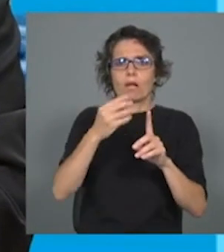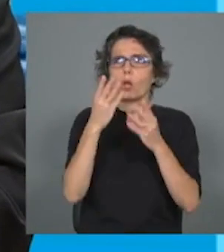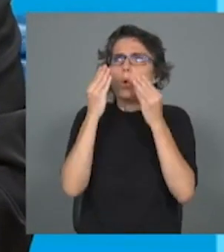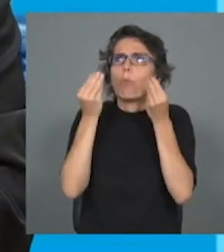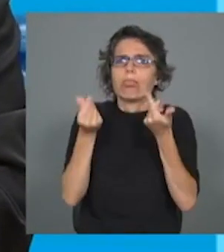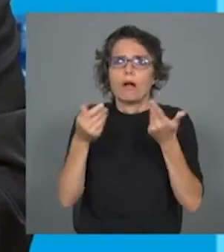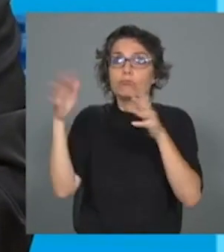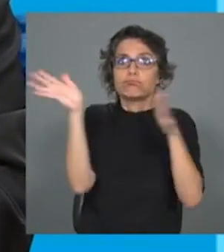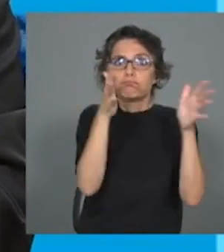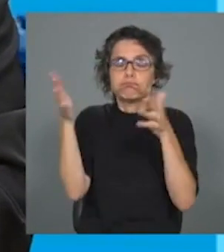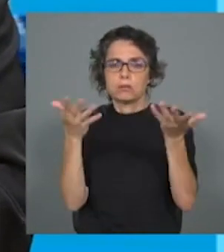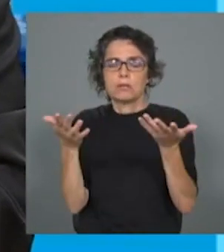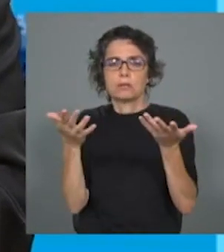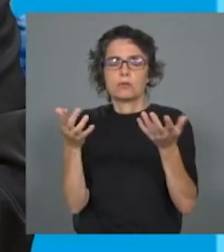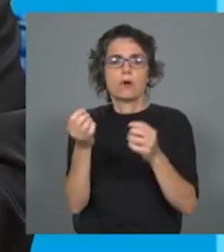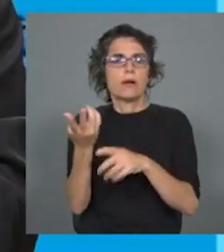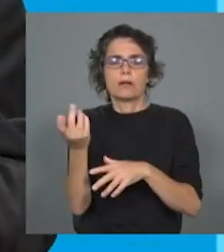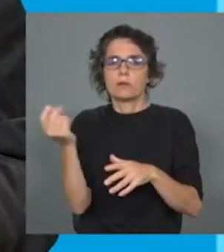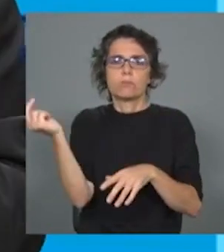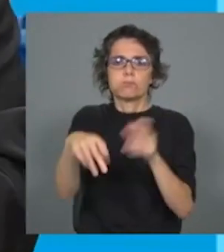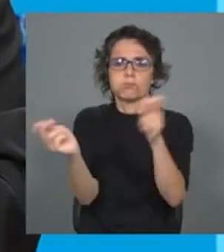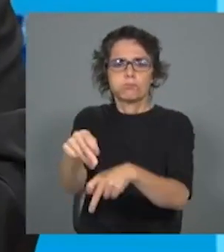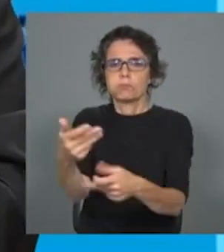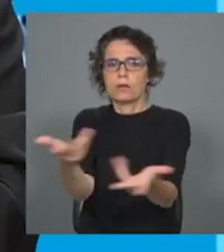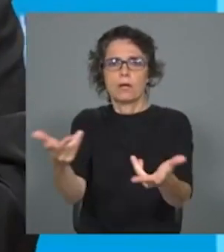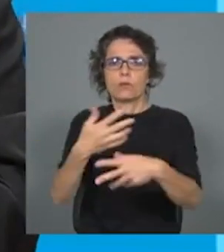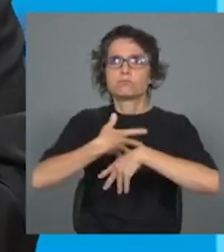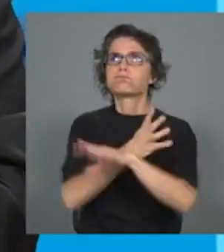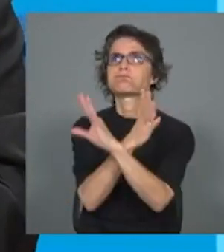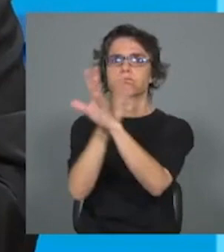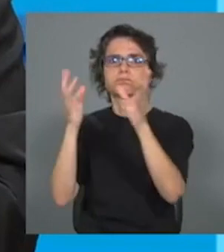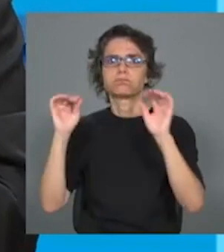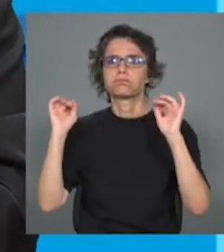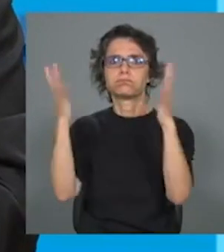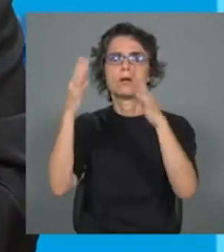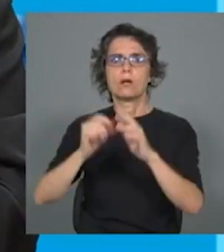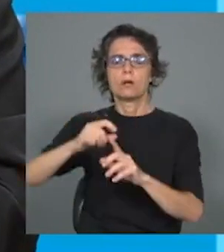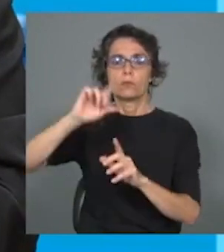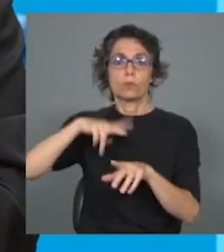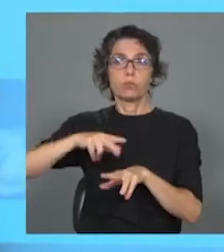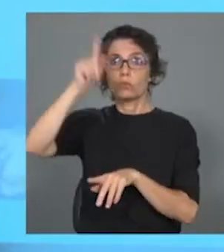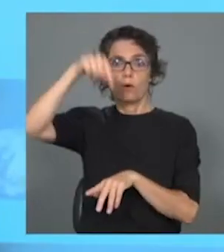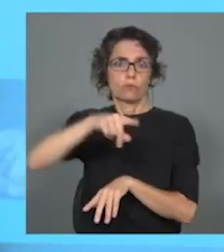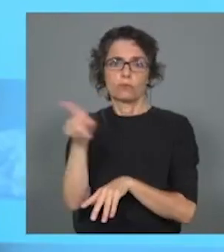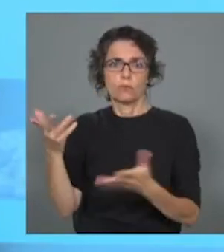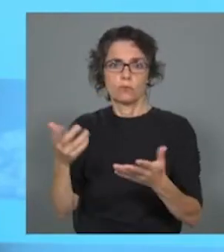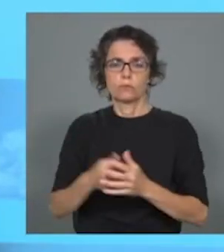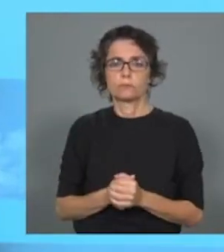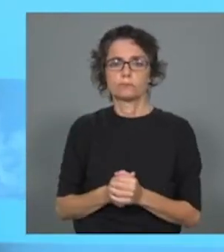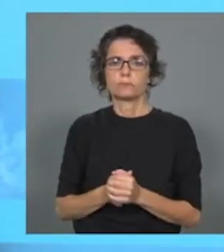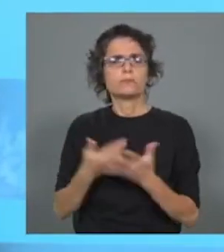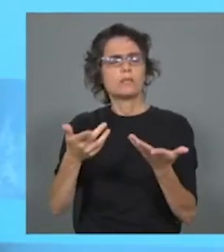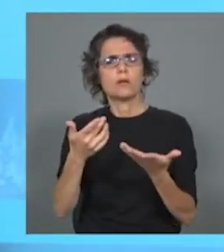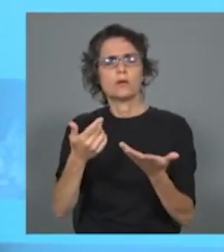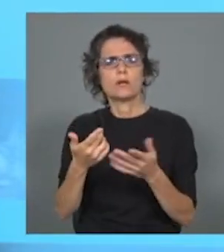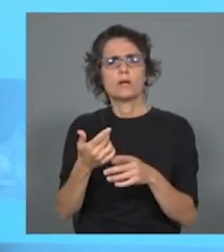o crime possa, enfim, acontecer e o país começar a arder de um momento para o outro sem qualquer possibilidade de combate. E desde logo esse primeiro apelo, neste momento, que interessa fazer